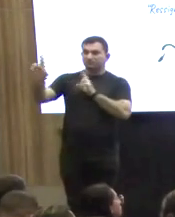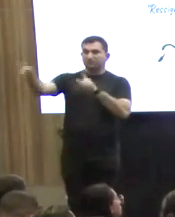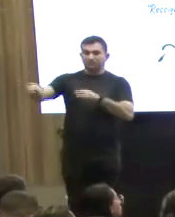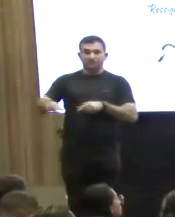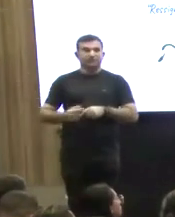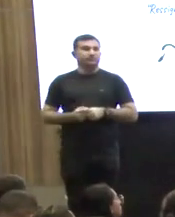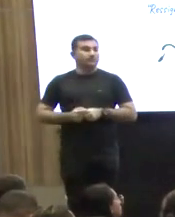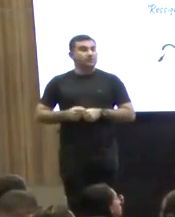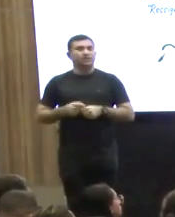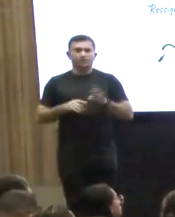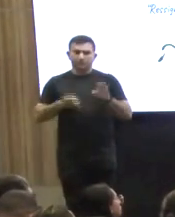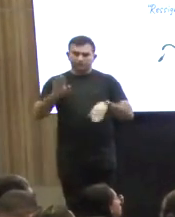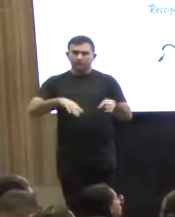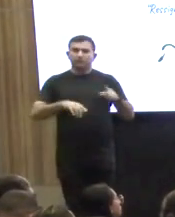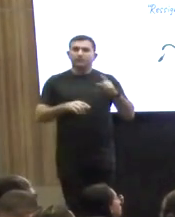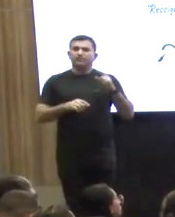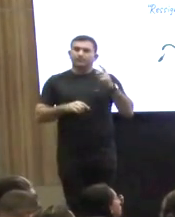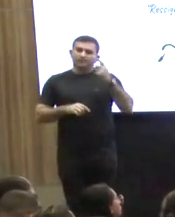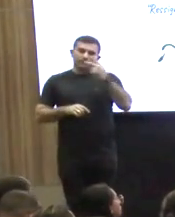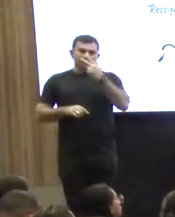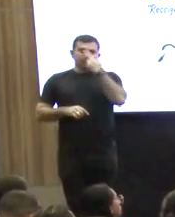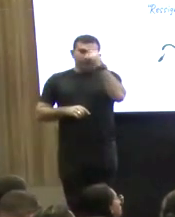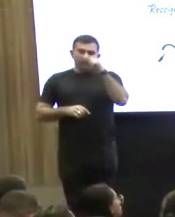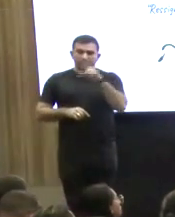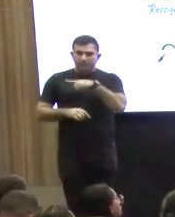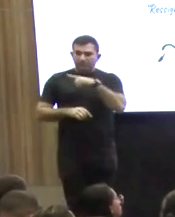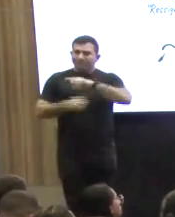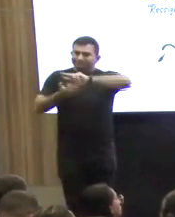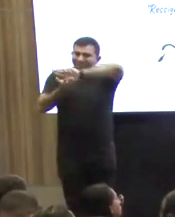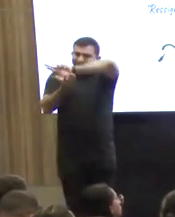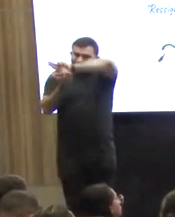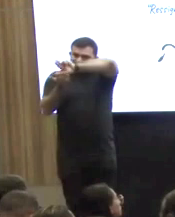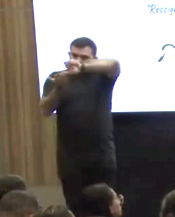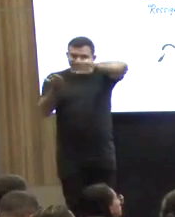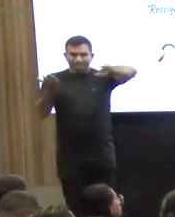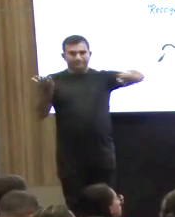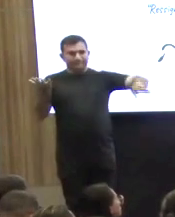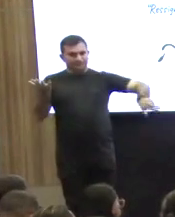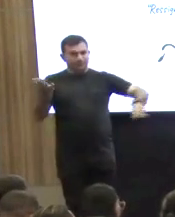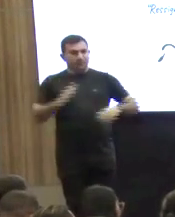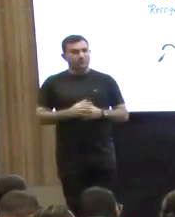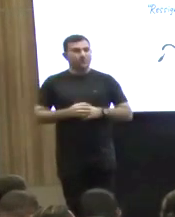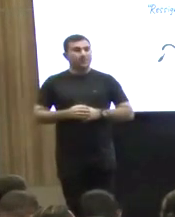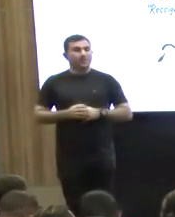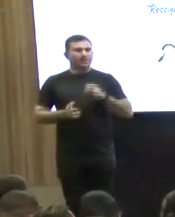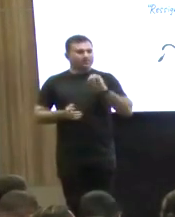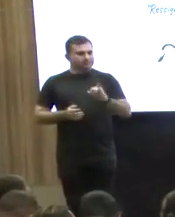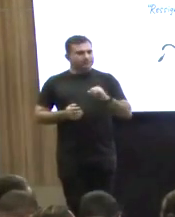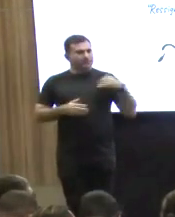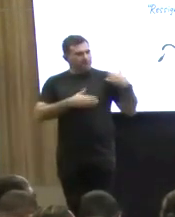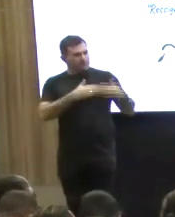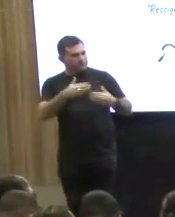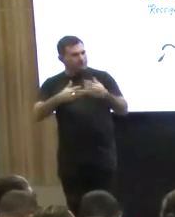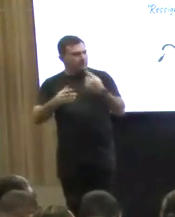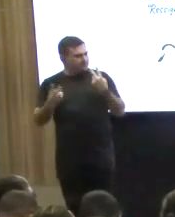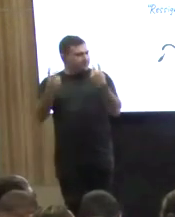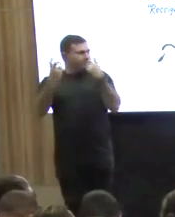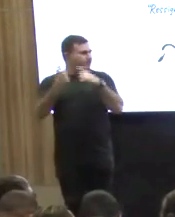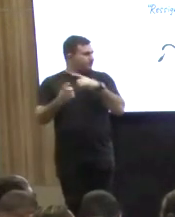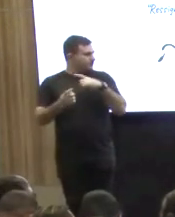então, eu vou para a questão da diversidade. Então, se as diferenças são construídas nesse processo, em processos que não são